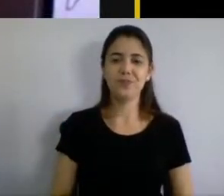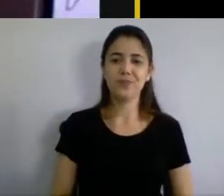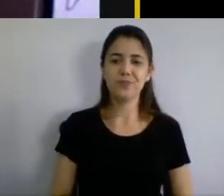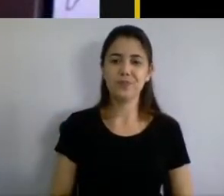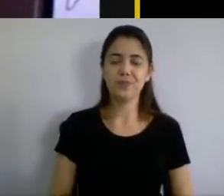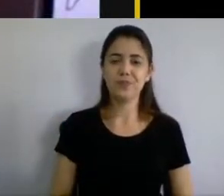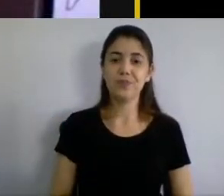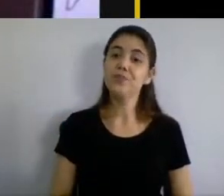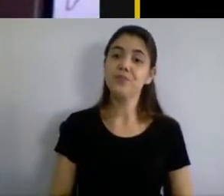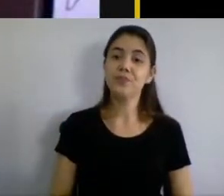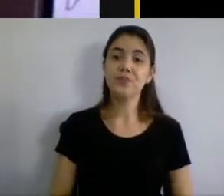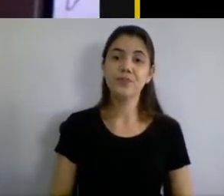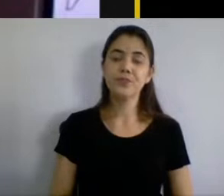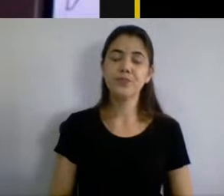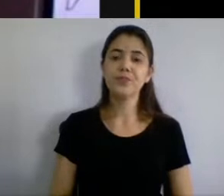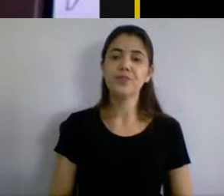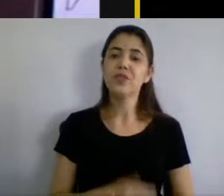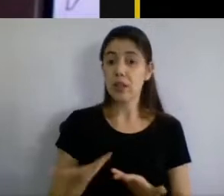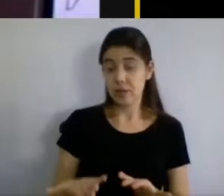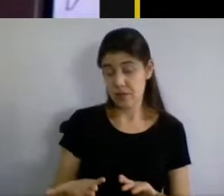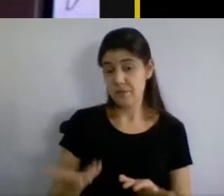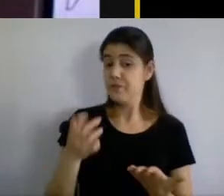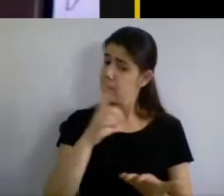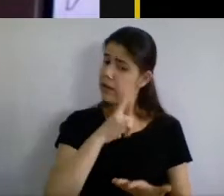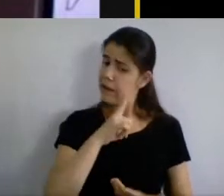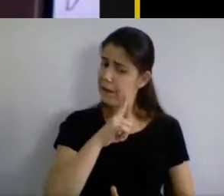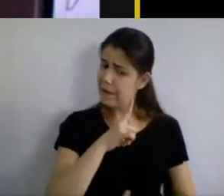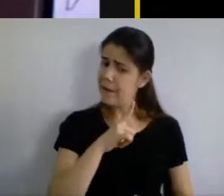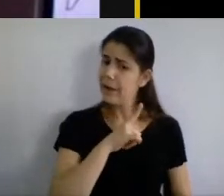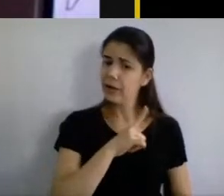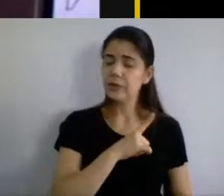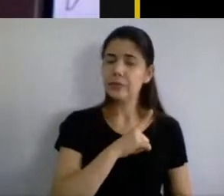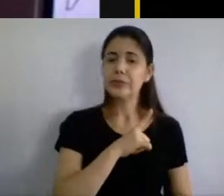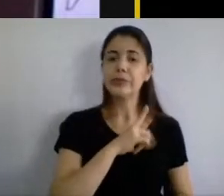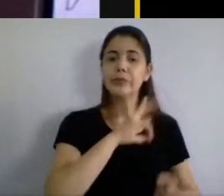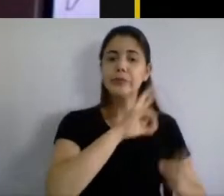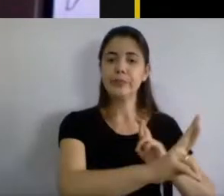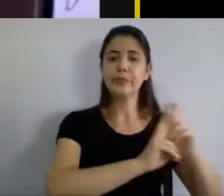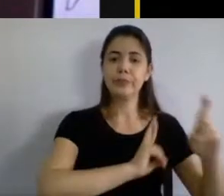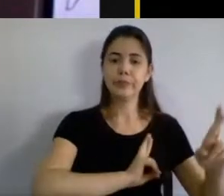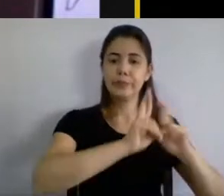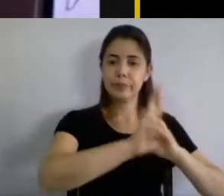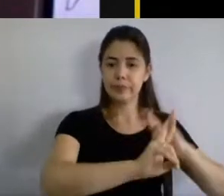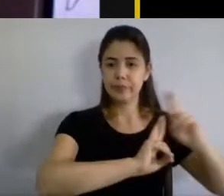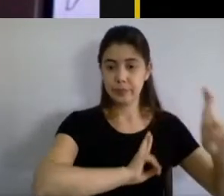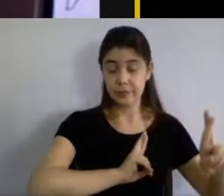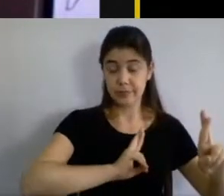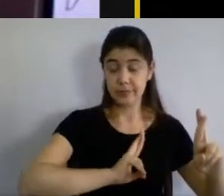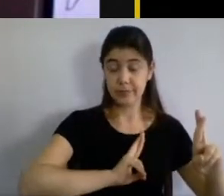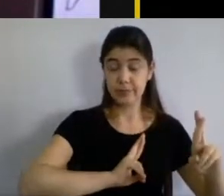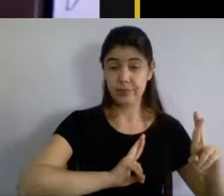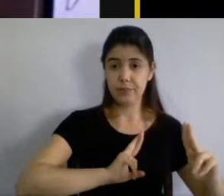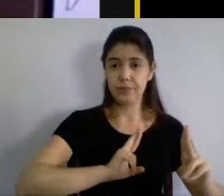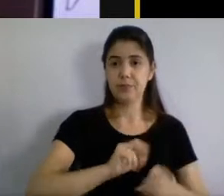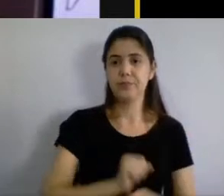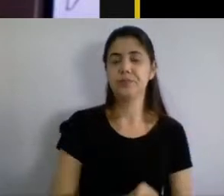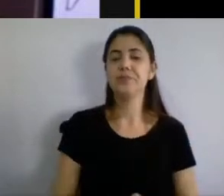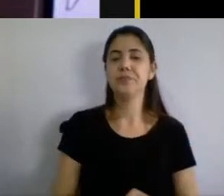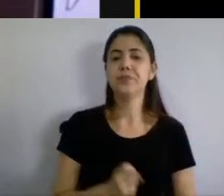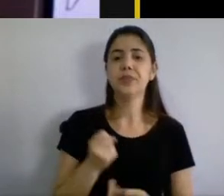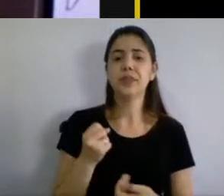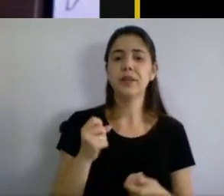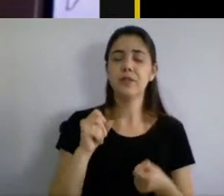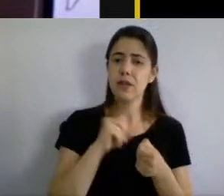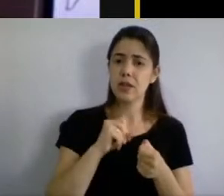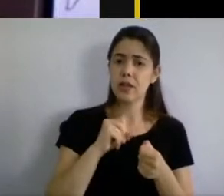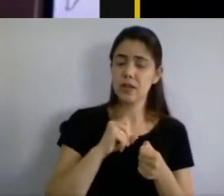O Aristóteles diz assim, existe uma retórica deliberativa que é feita como exortação